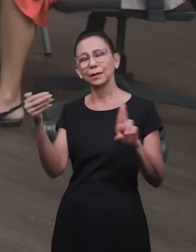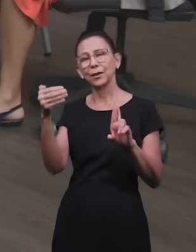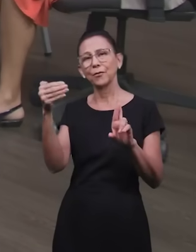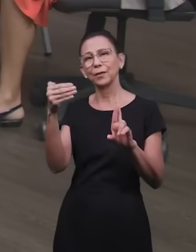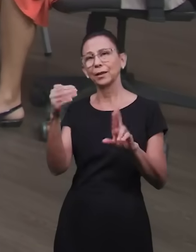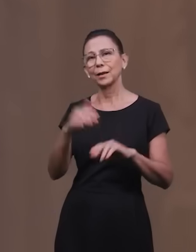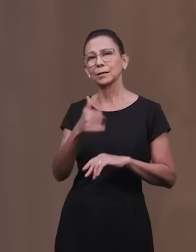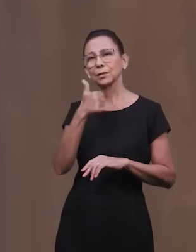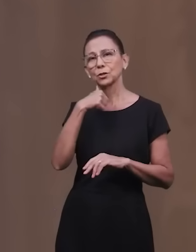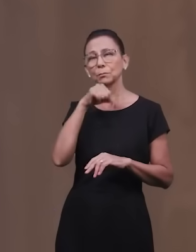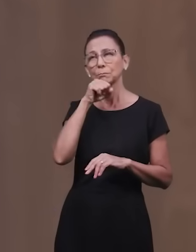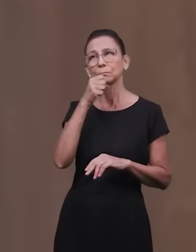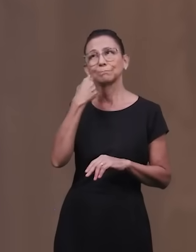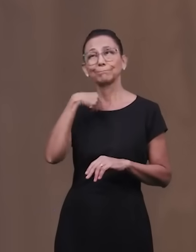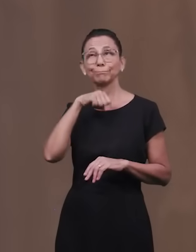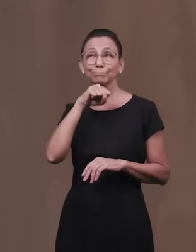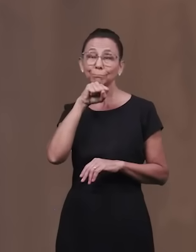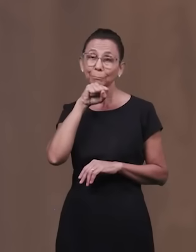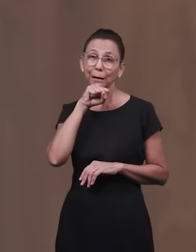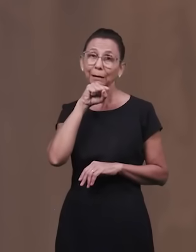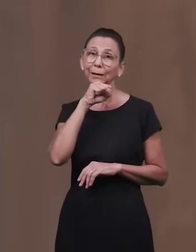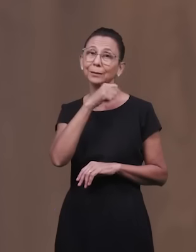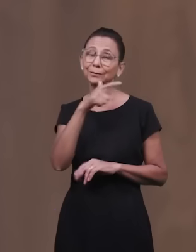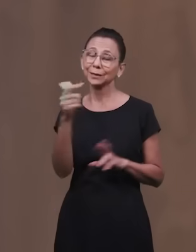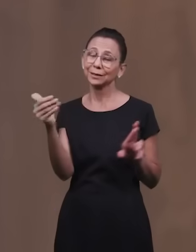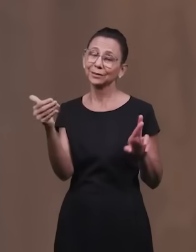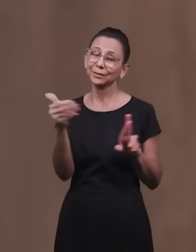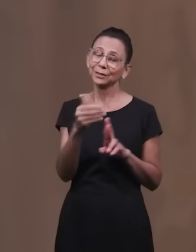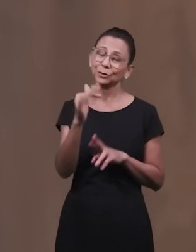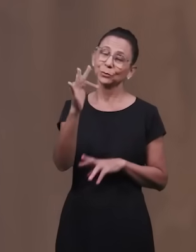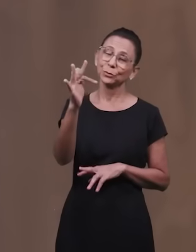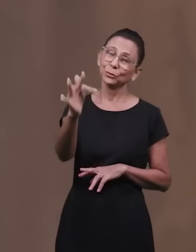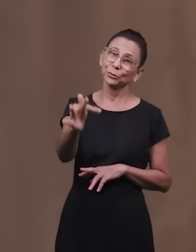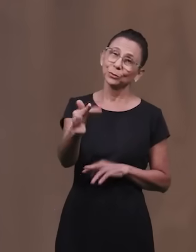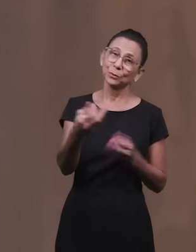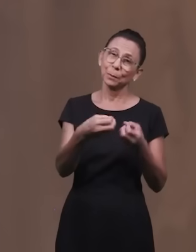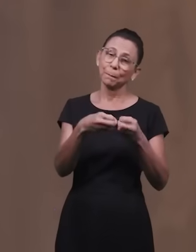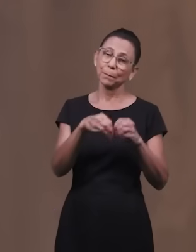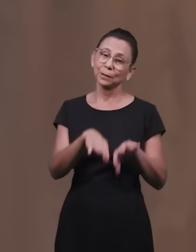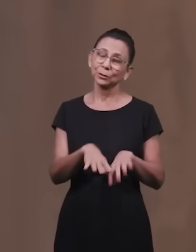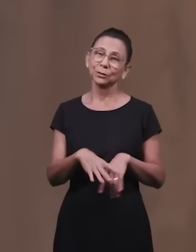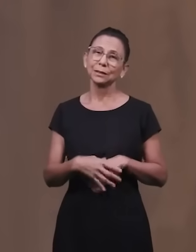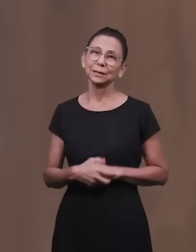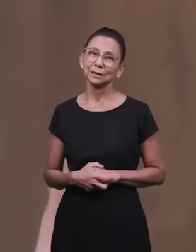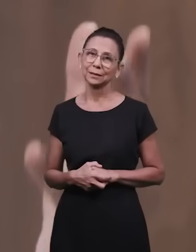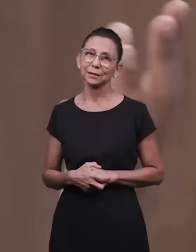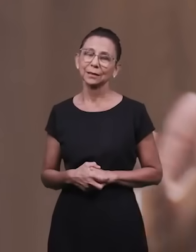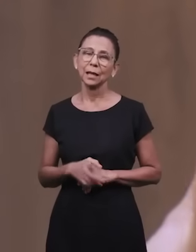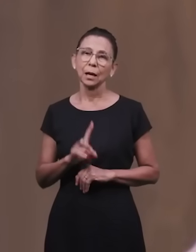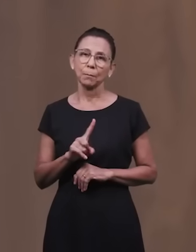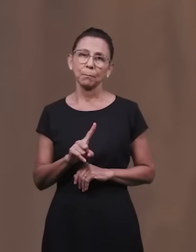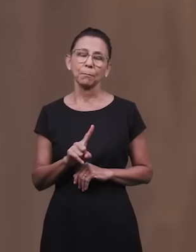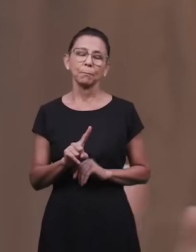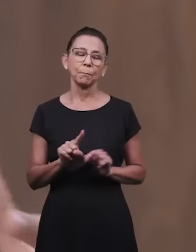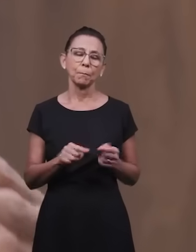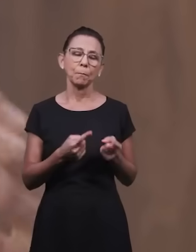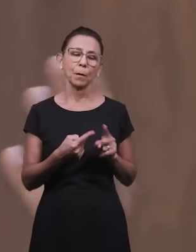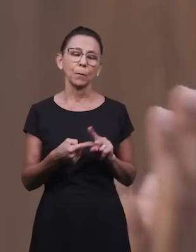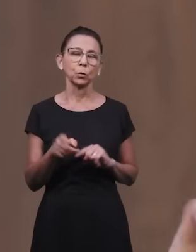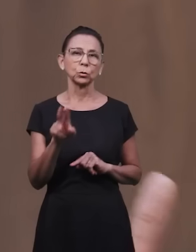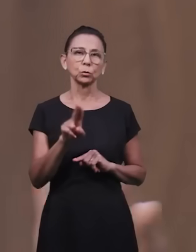foi possível ter referência de quem realmente cuidou. Vai fazer falta mais tarde. Mas a música,